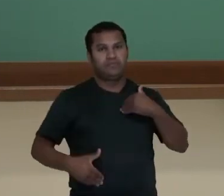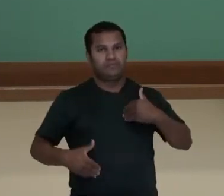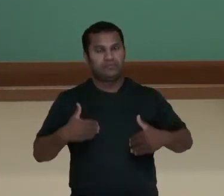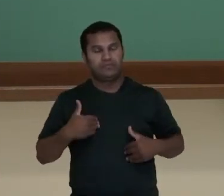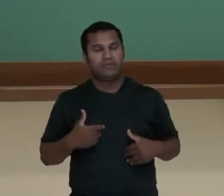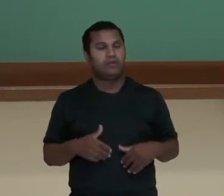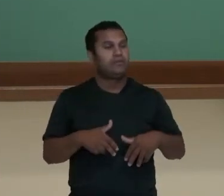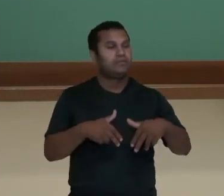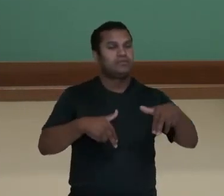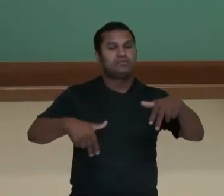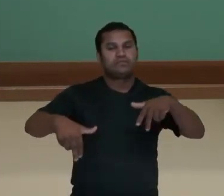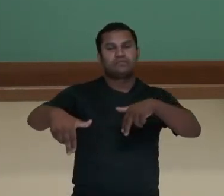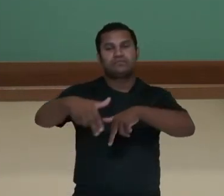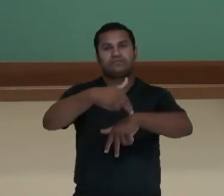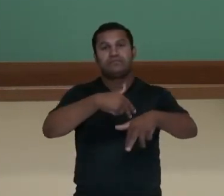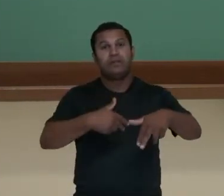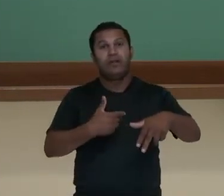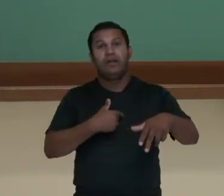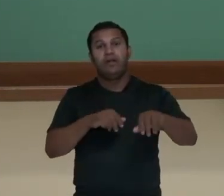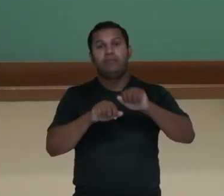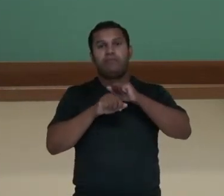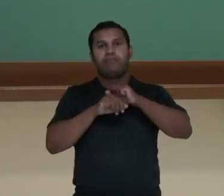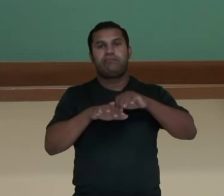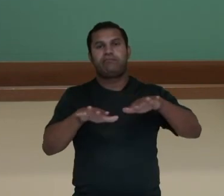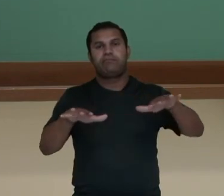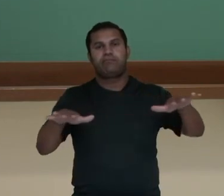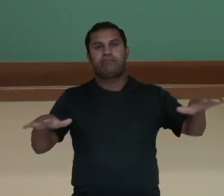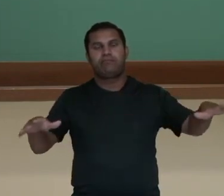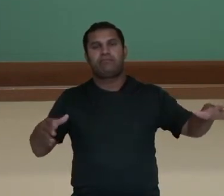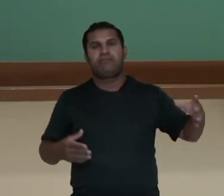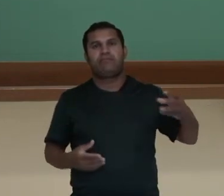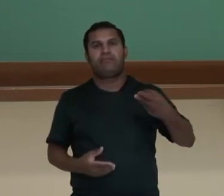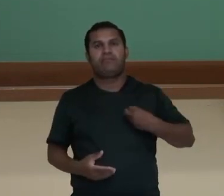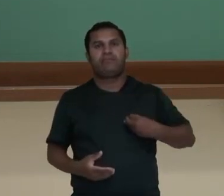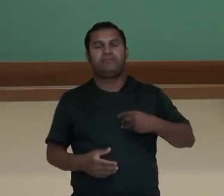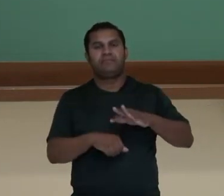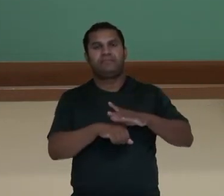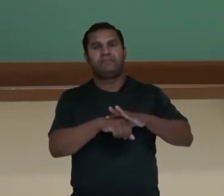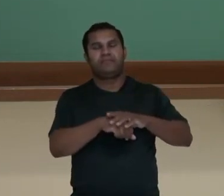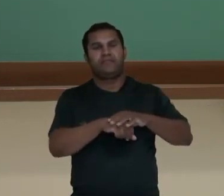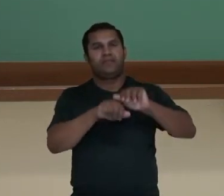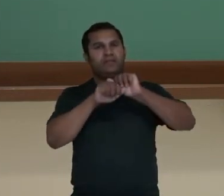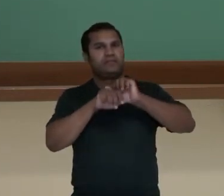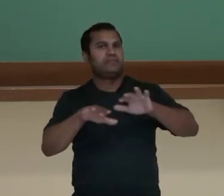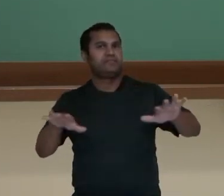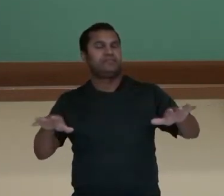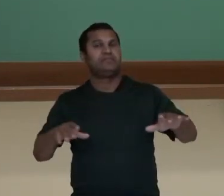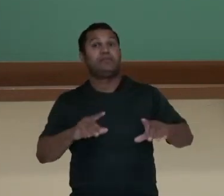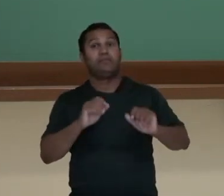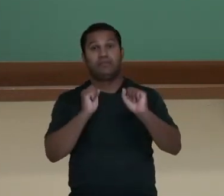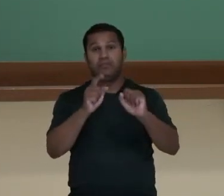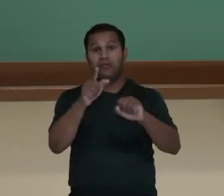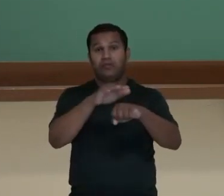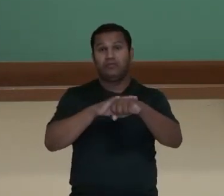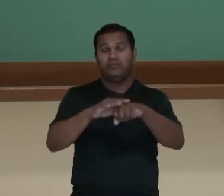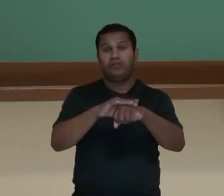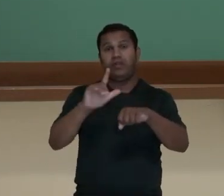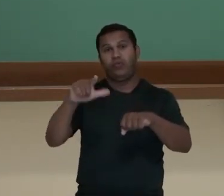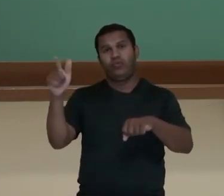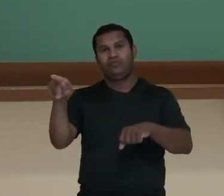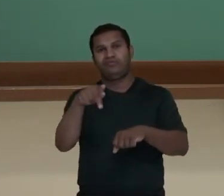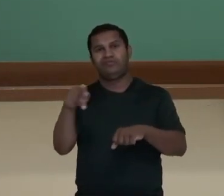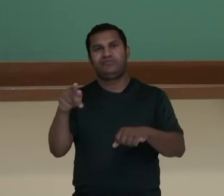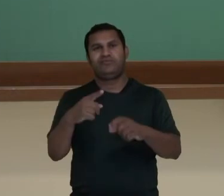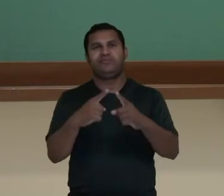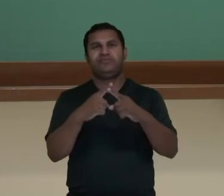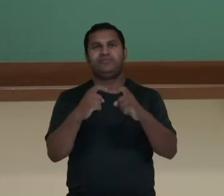biológicas, conversar com a professora de biologia, com a professora de química, ir lá para a área de natureza e pensar sobre isso, né? Essas doenças que